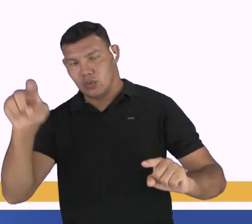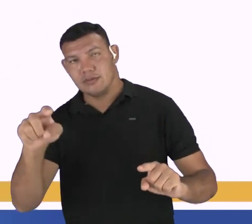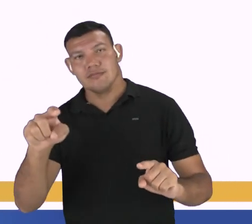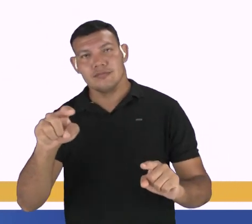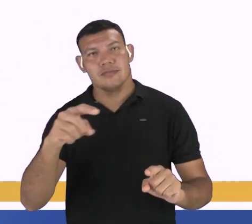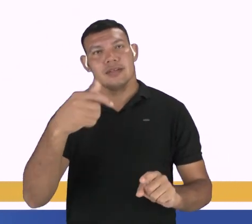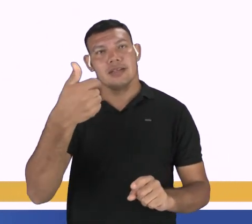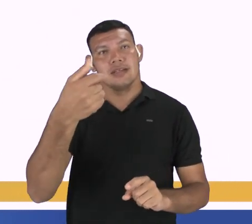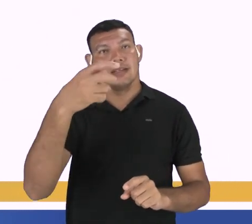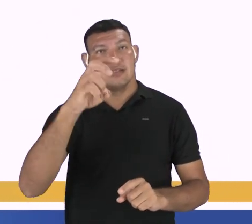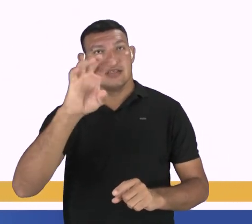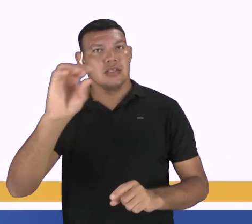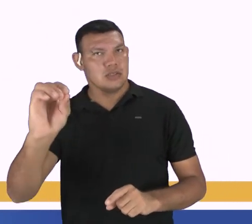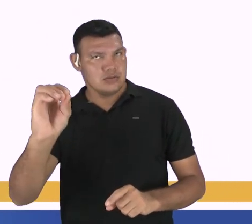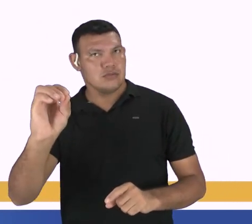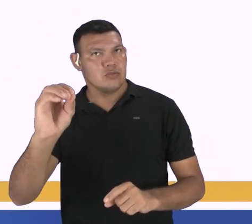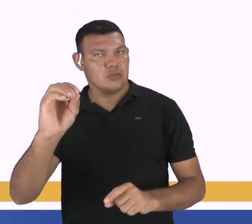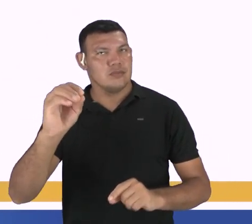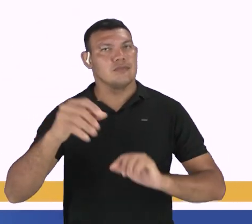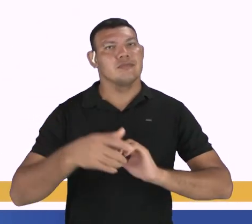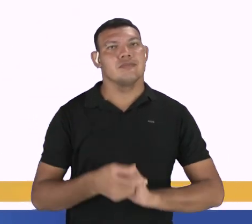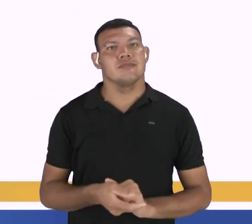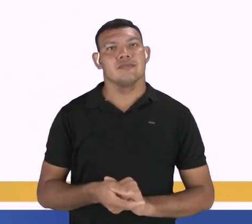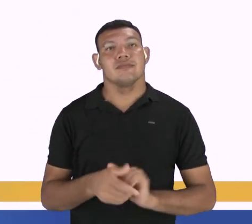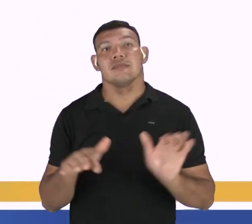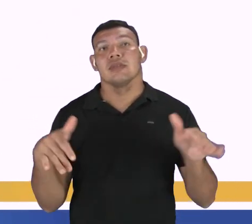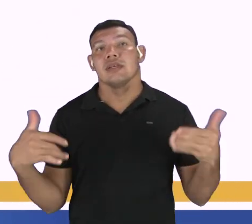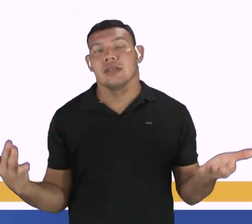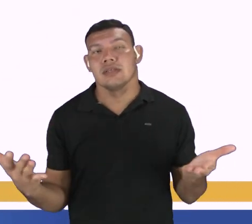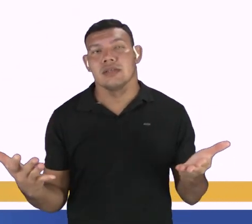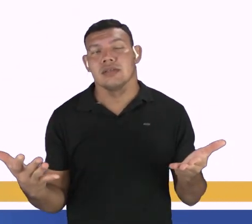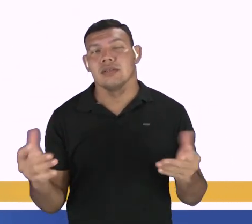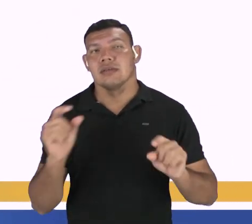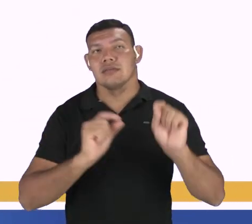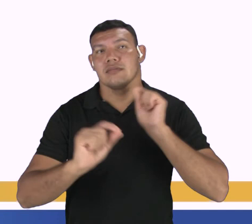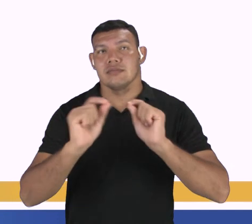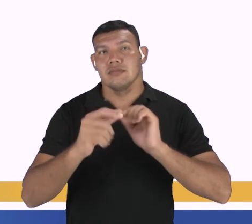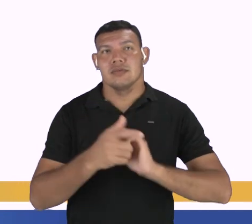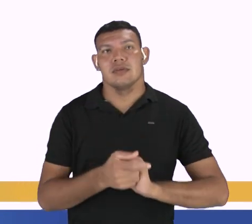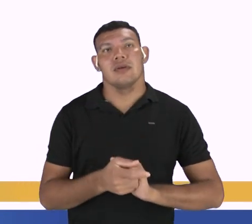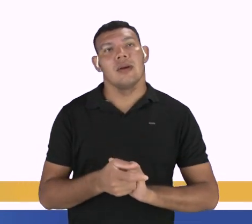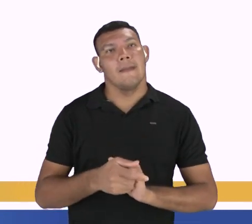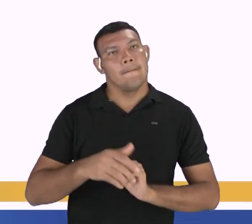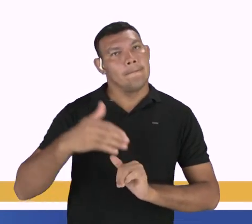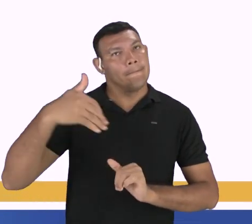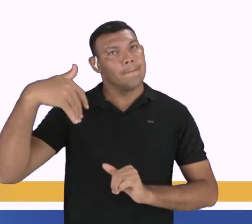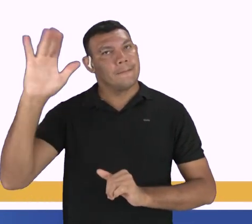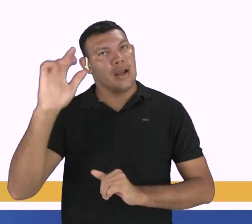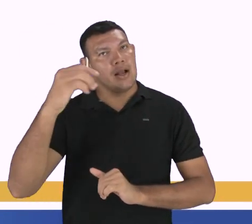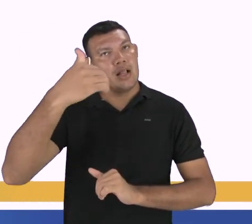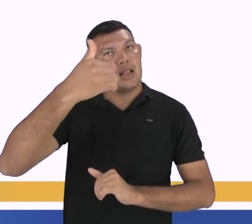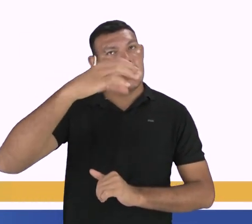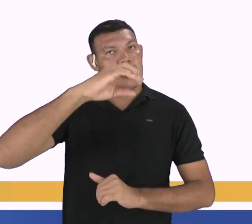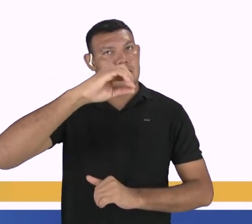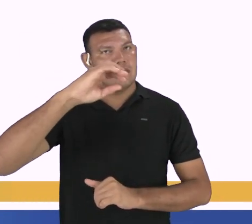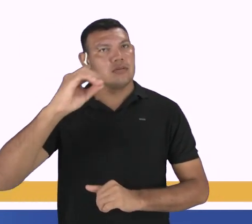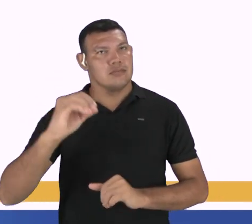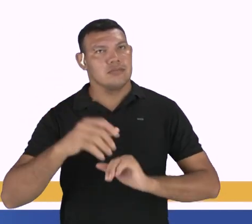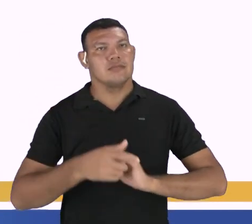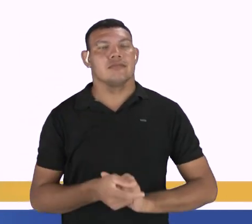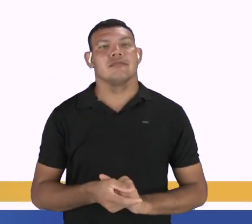aí de deslocamento do ponteiro dos minutos. Então, nesse caso, 150 é um ângulo maior que 90 graus e, portanto, ele é um